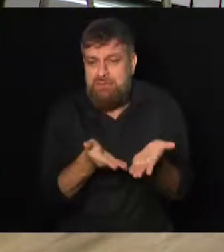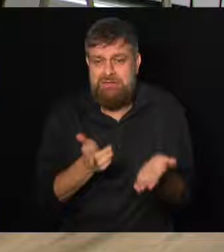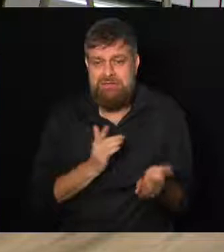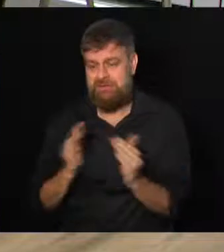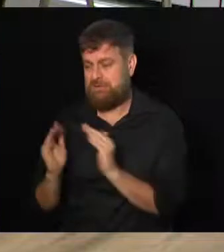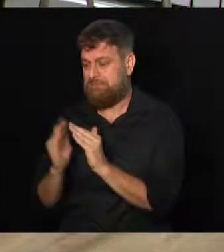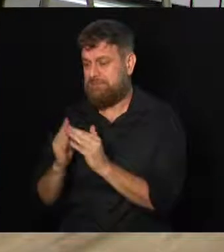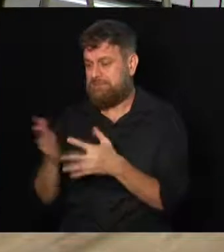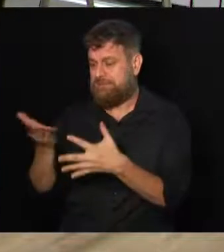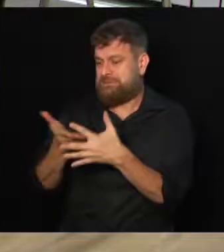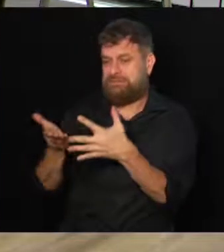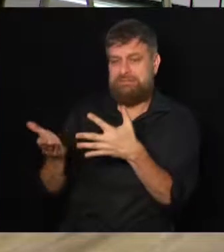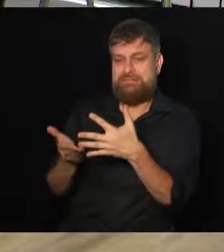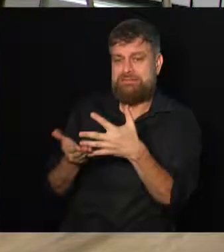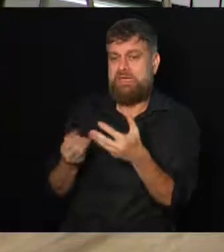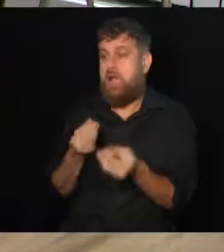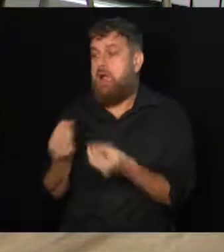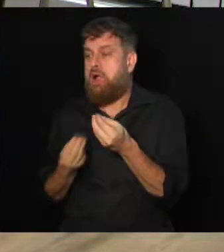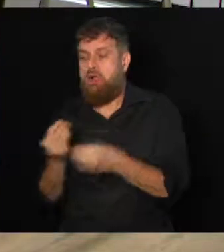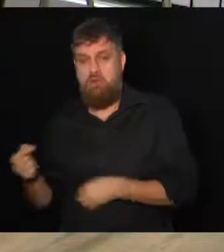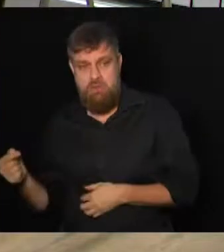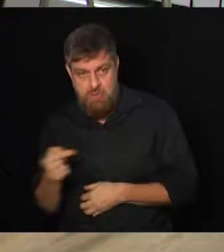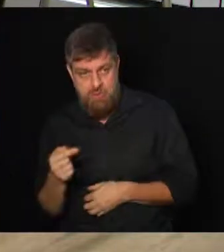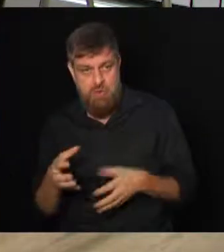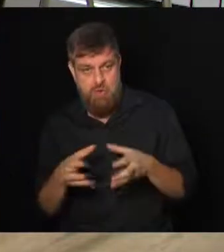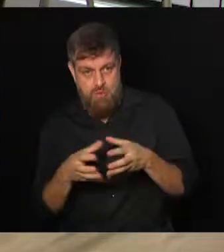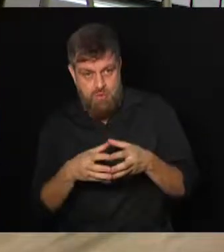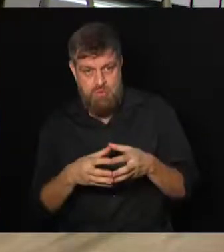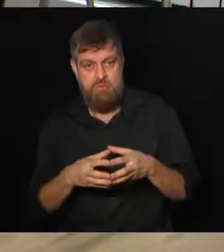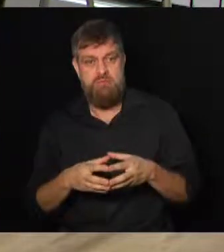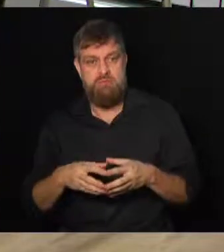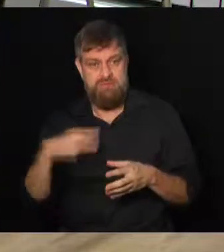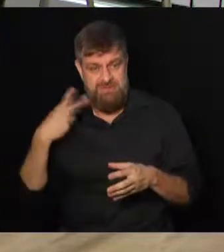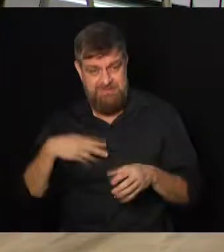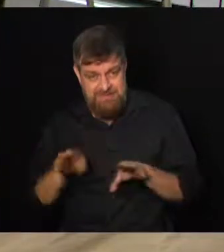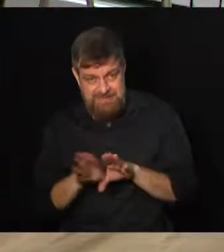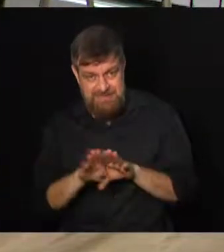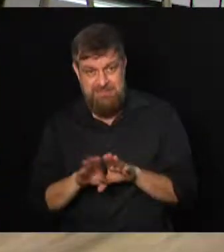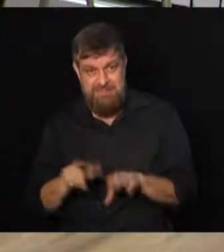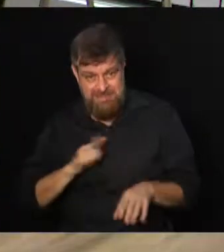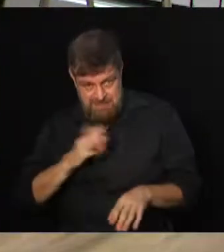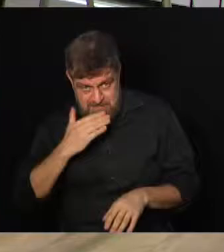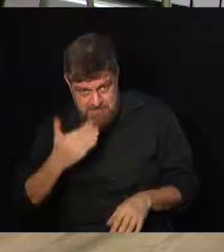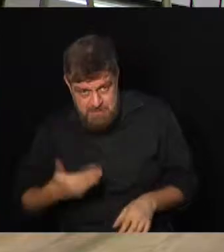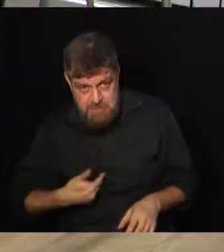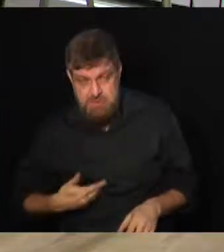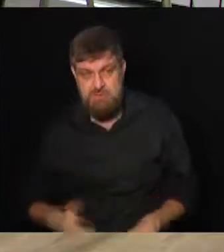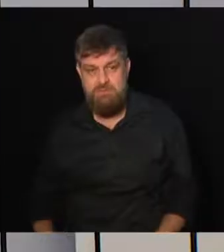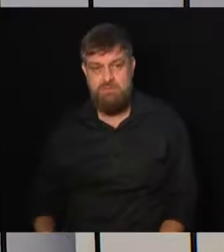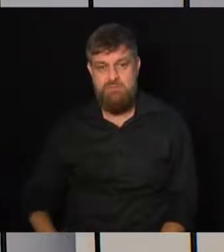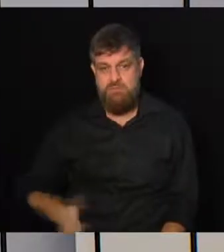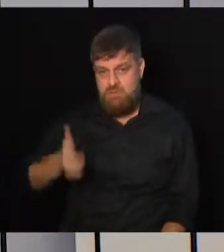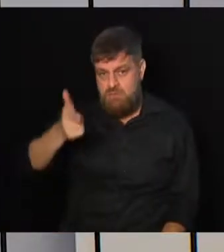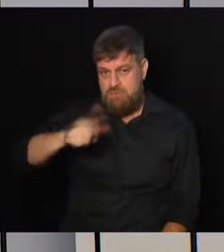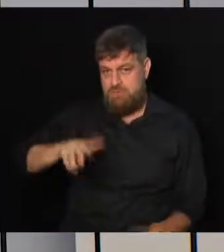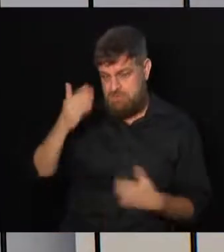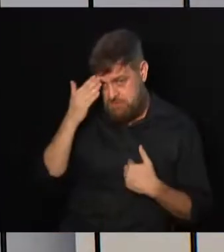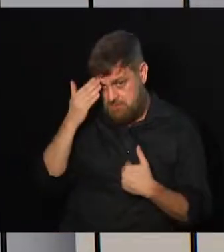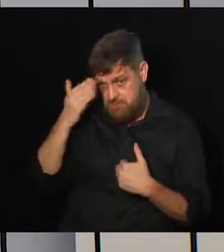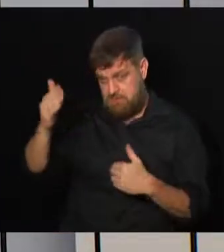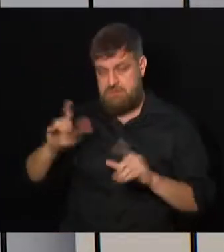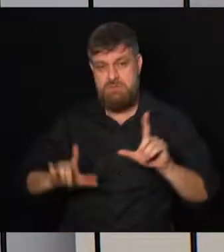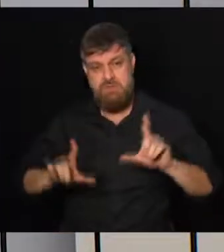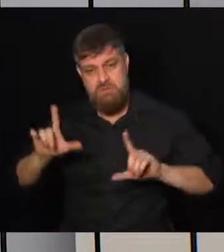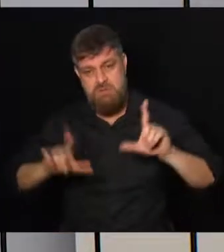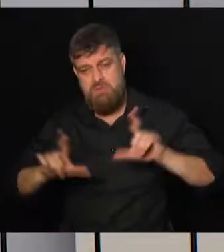casa financiada. A comissão também recebe essa demanda, vereador? Olha, eu agradeço aí mais uma vez estar participando desse